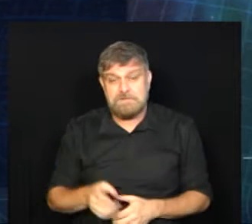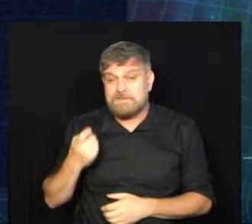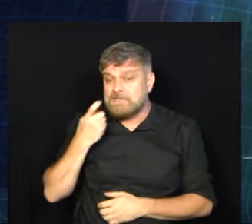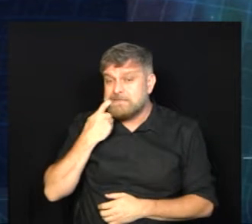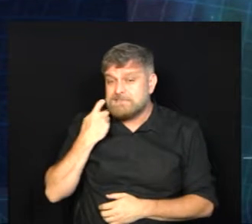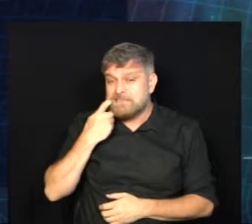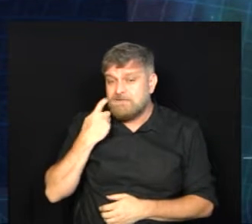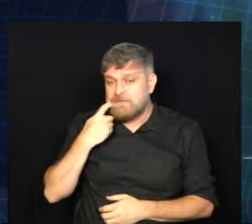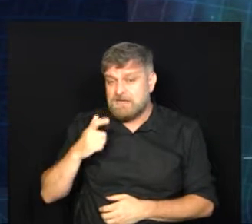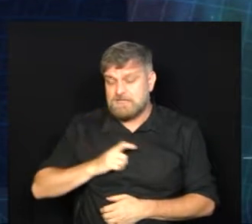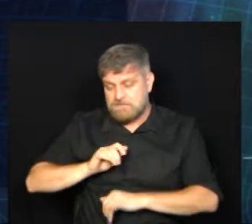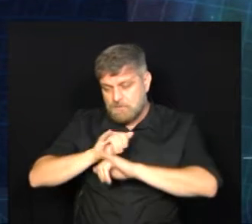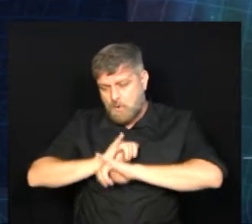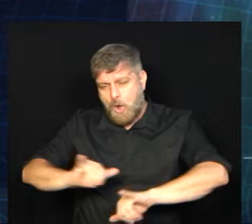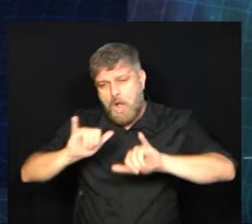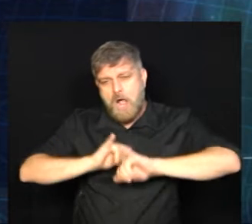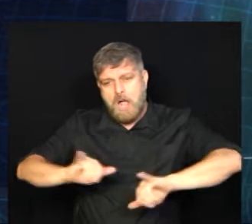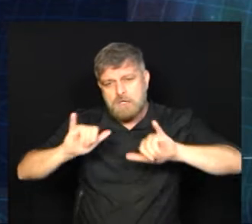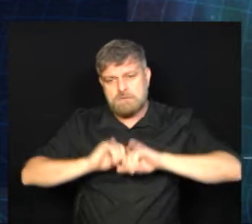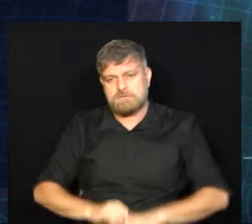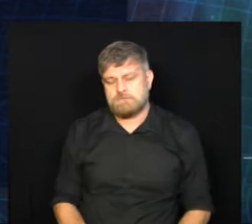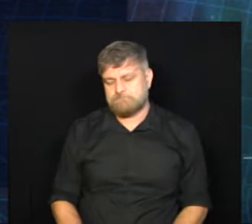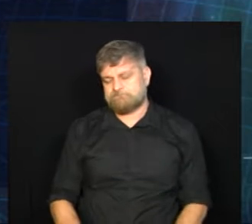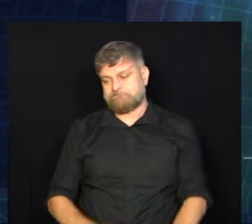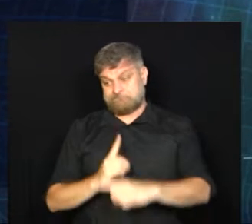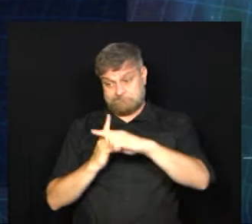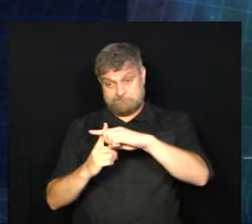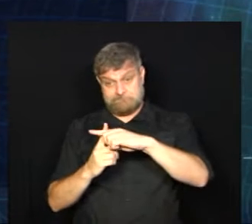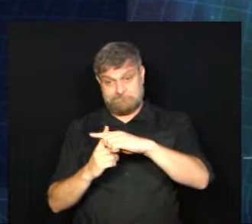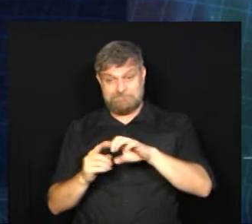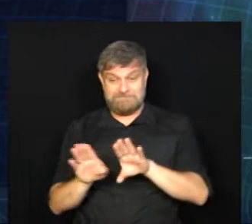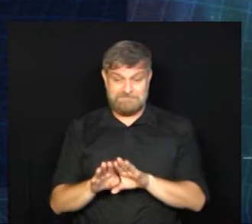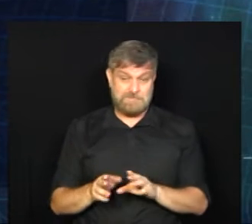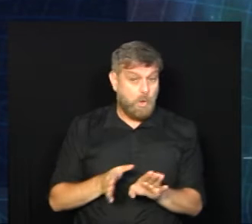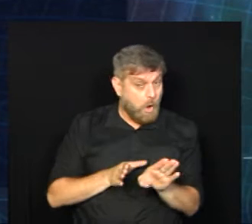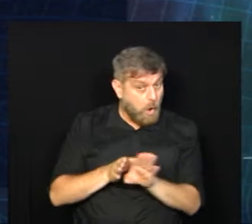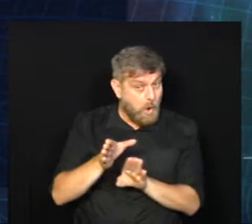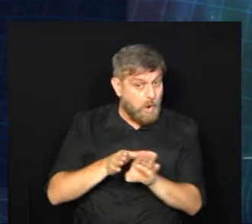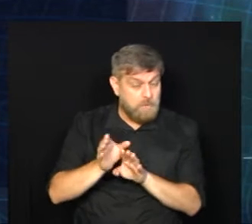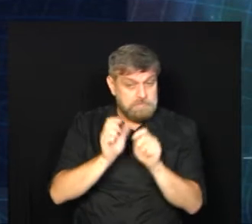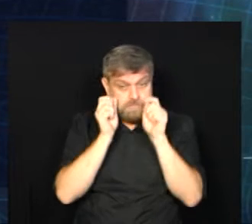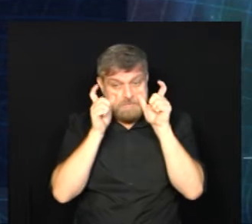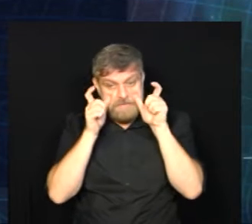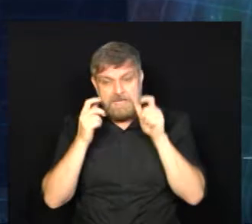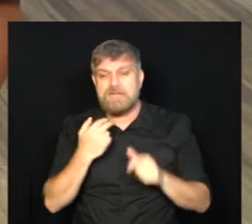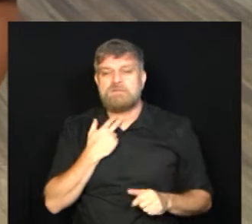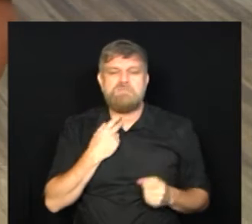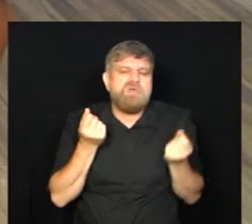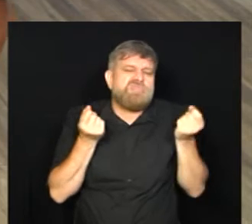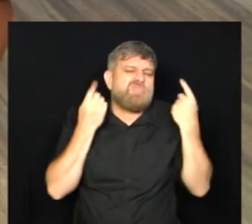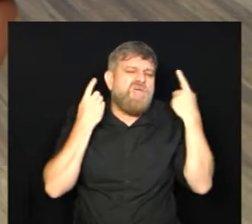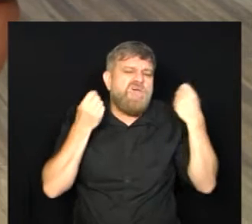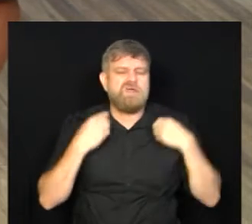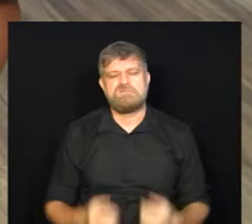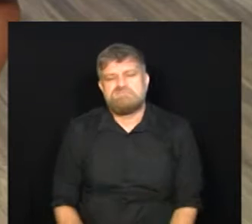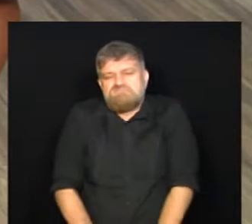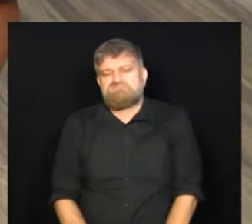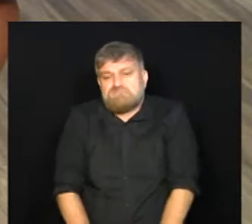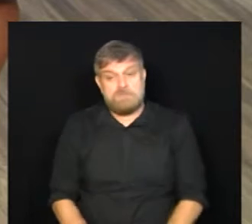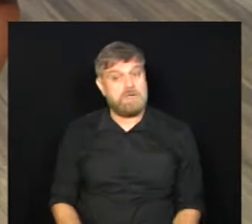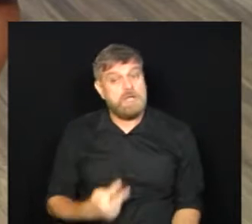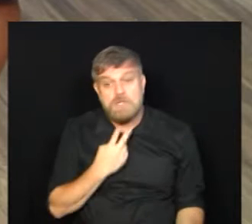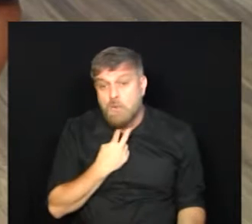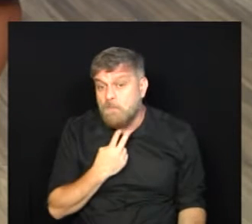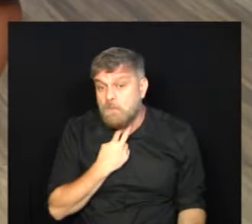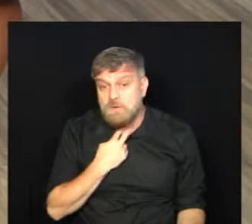sexta-feira tivemos um anúncio positivo, mas ao mesmo tempo um alerta. Não dá para relaxar, né? Porque a gente está vendo